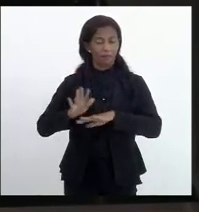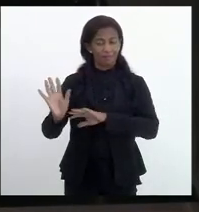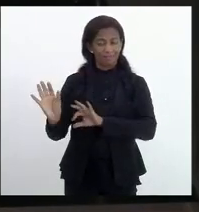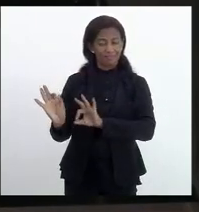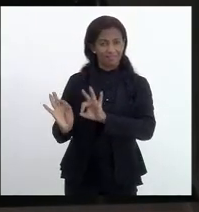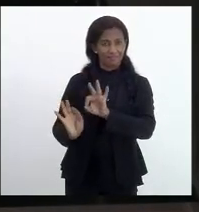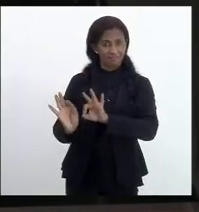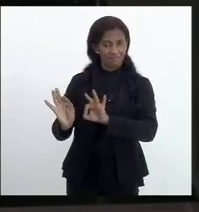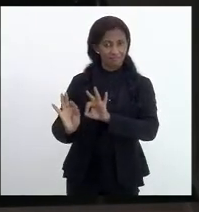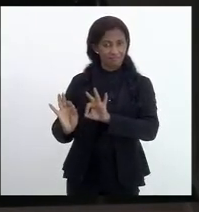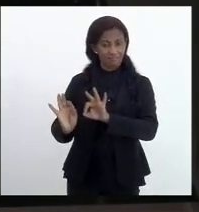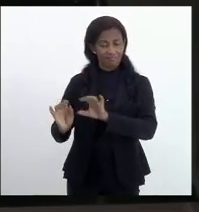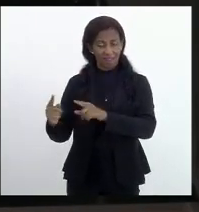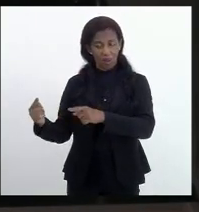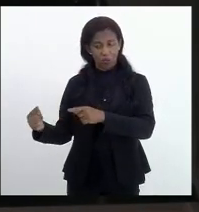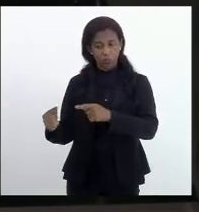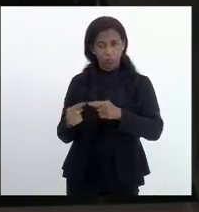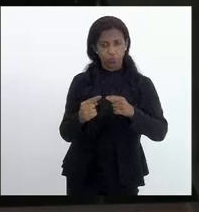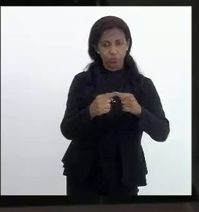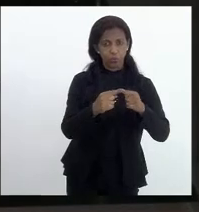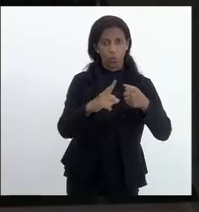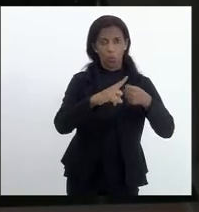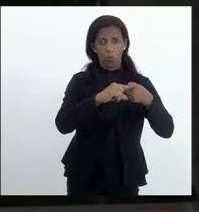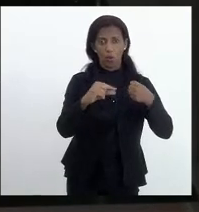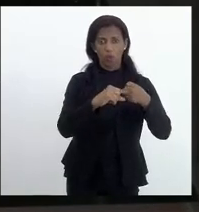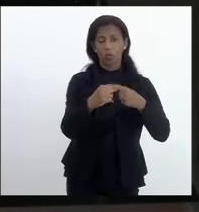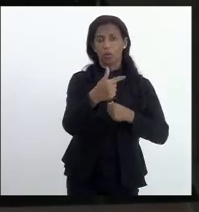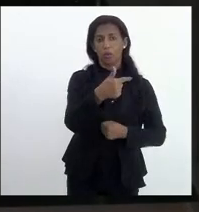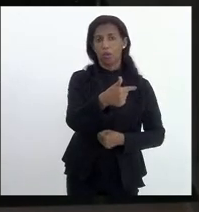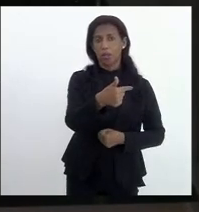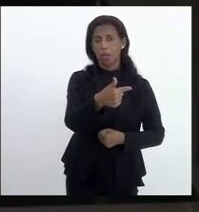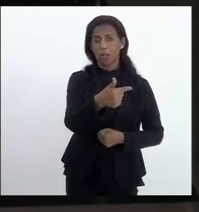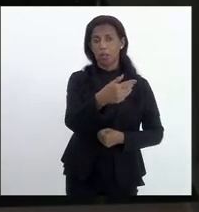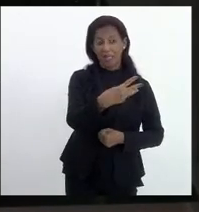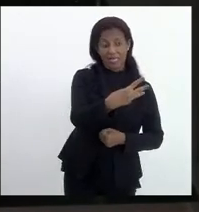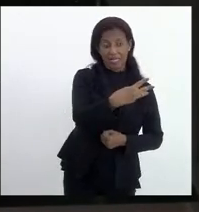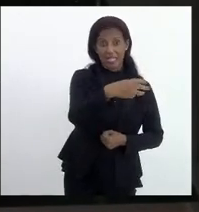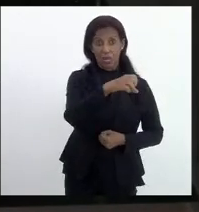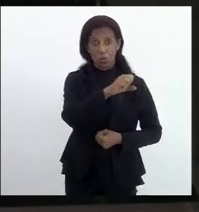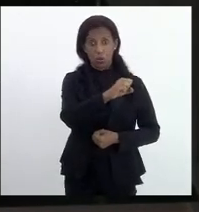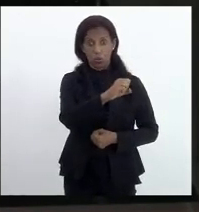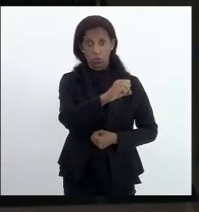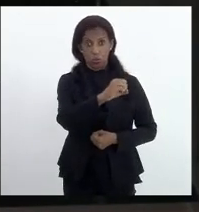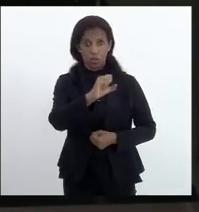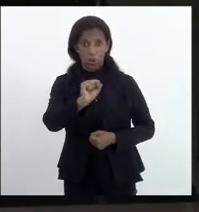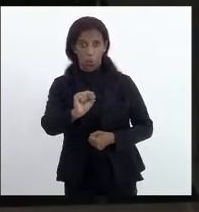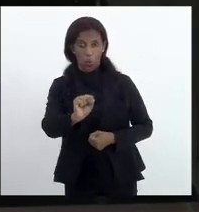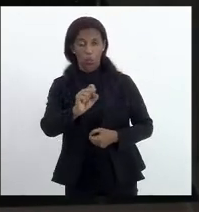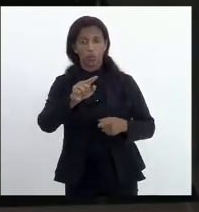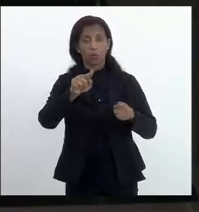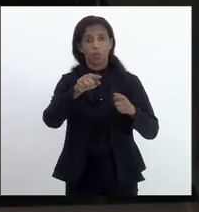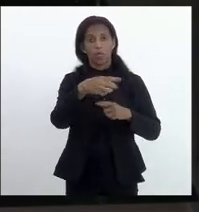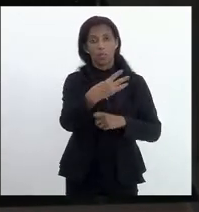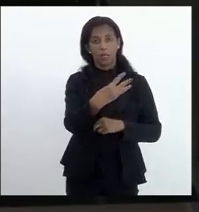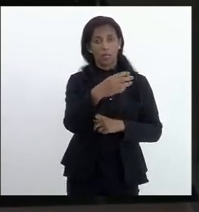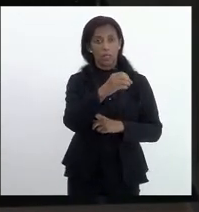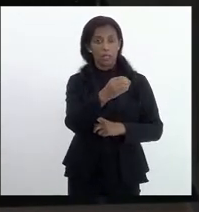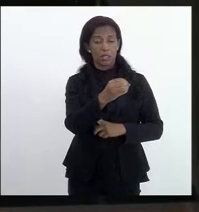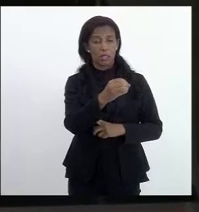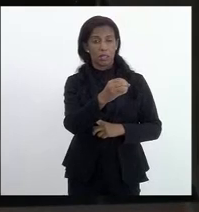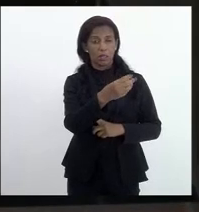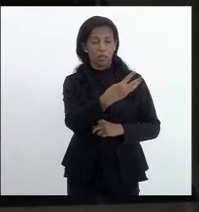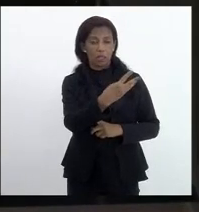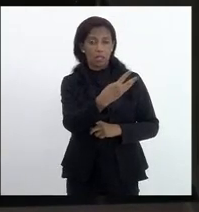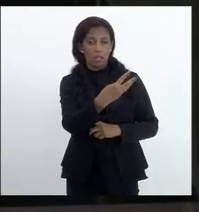consonância com os artigos 308 e 315 da Constituição